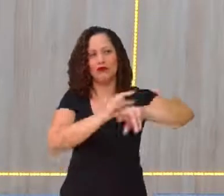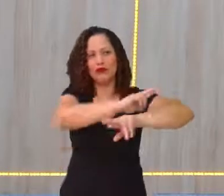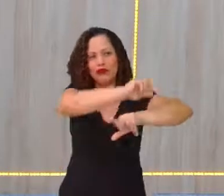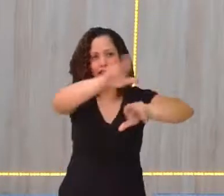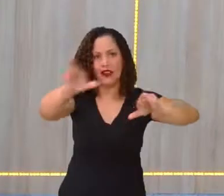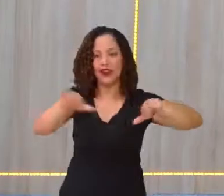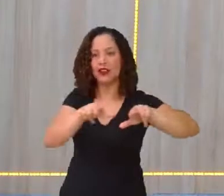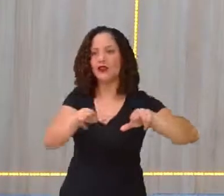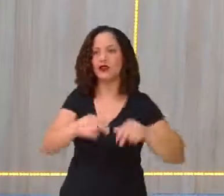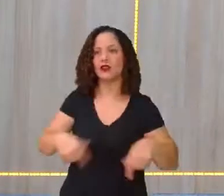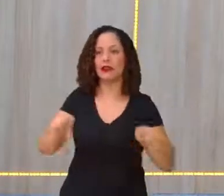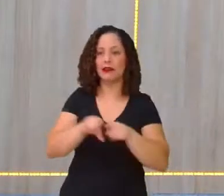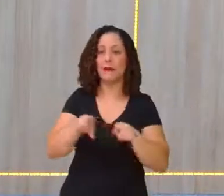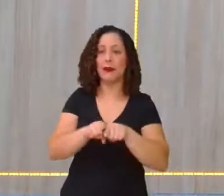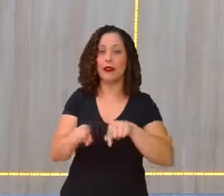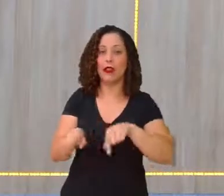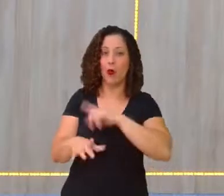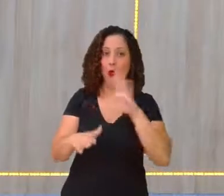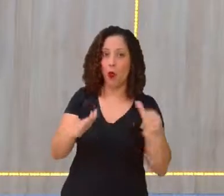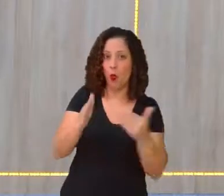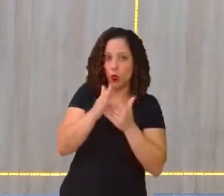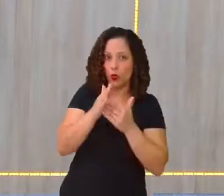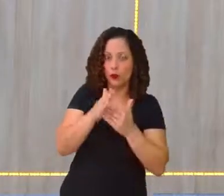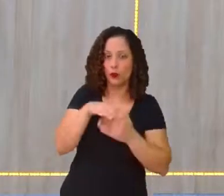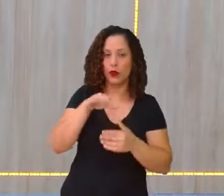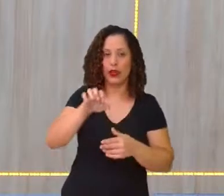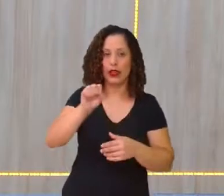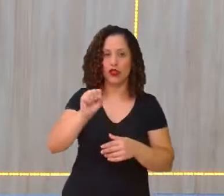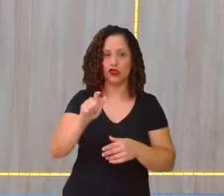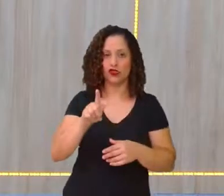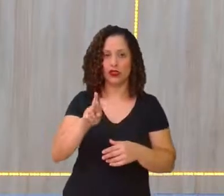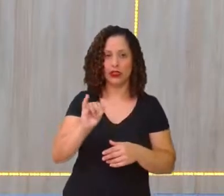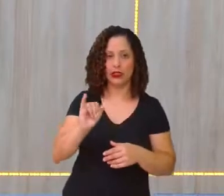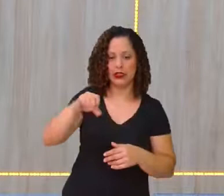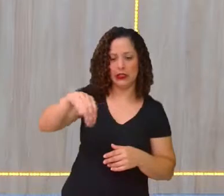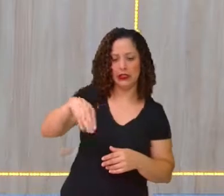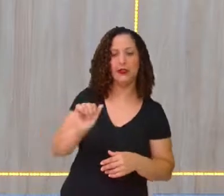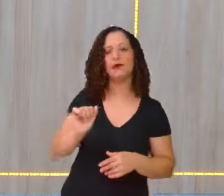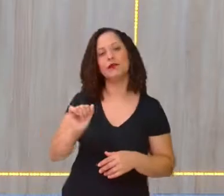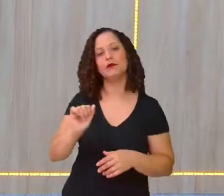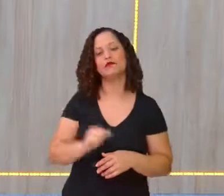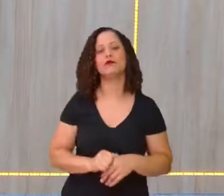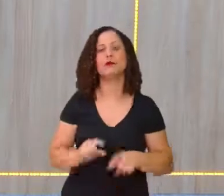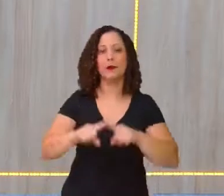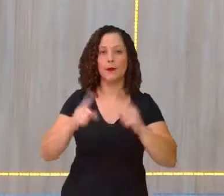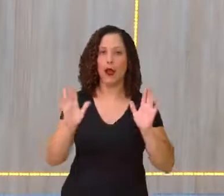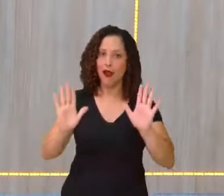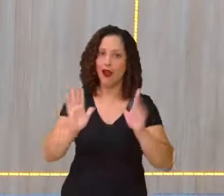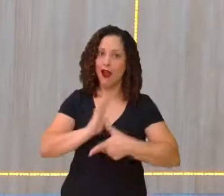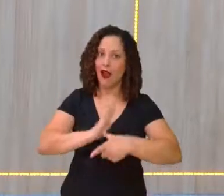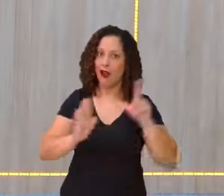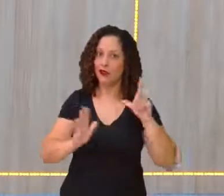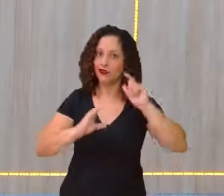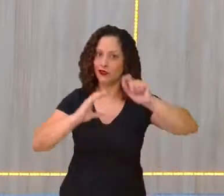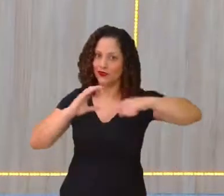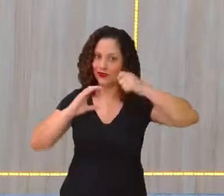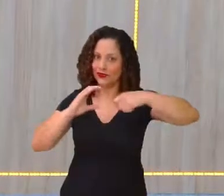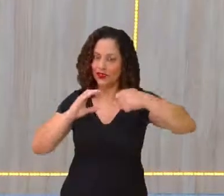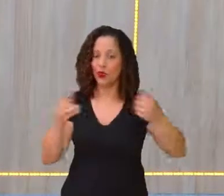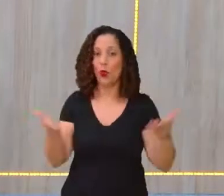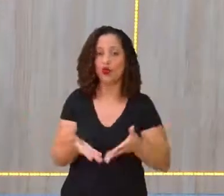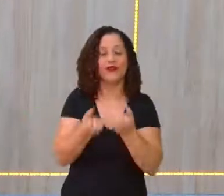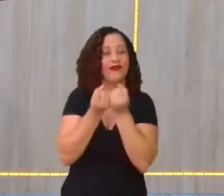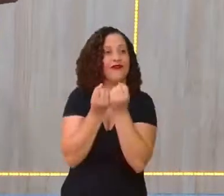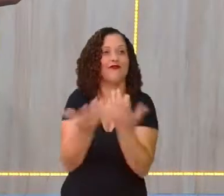a esgrima. Tem uma outra coisa que é muito importante. Antes da gente ver os vídeos, hoje a aula está recheada de